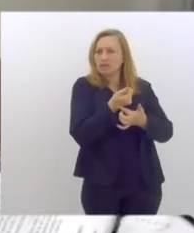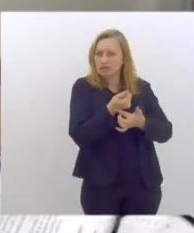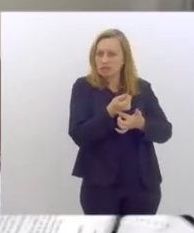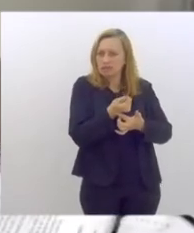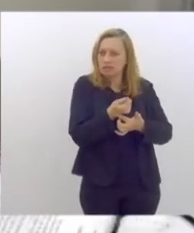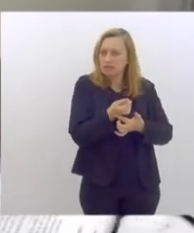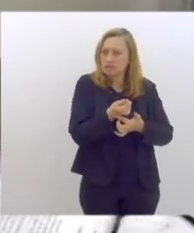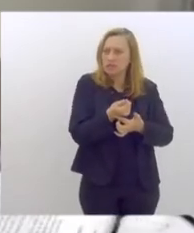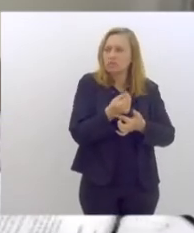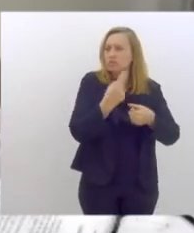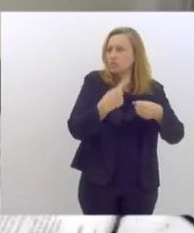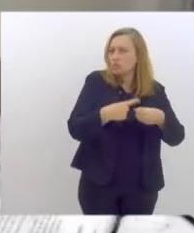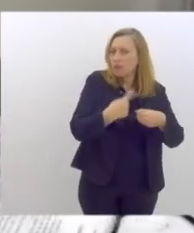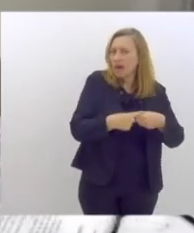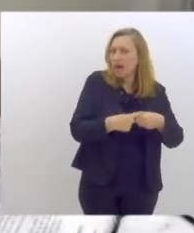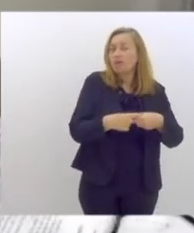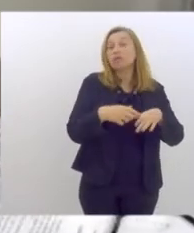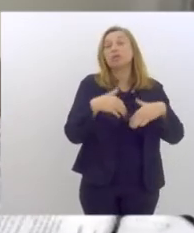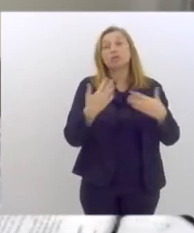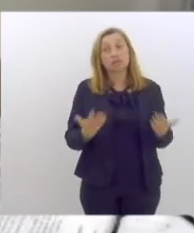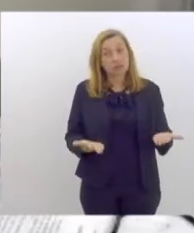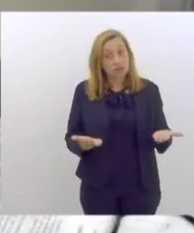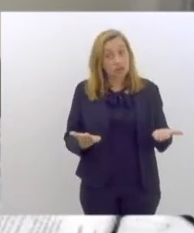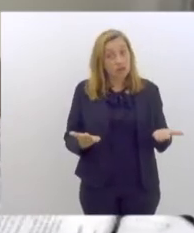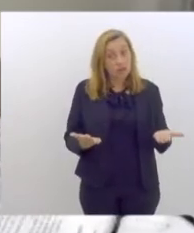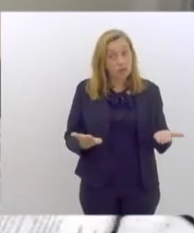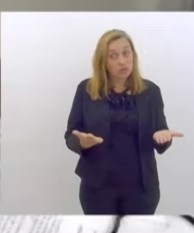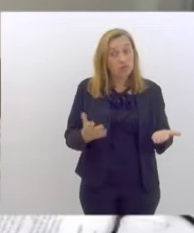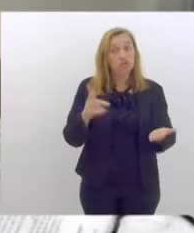no bairro então assim